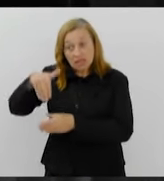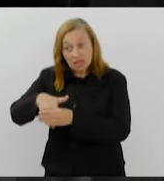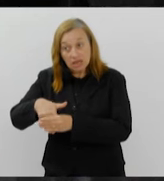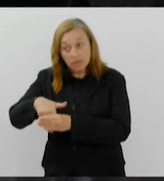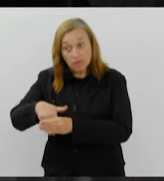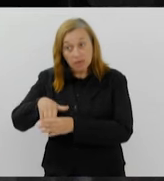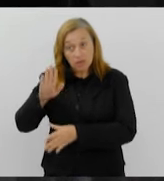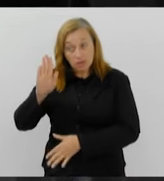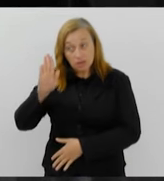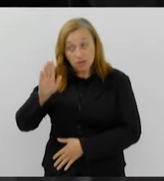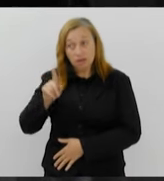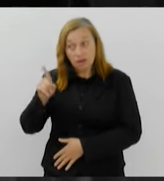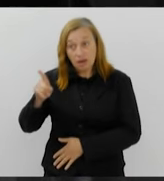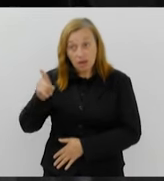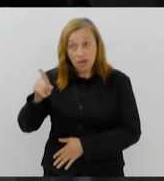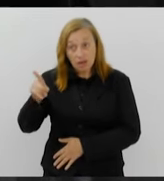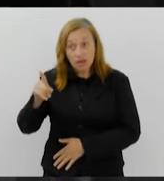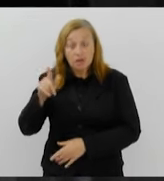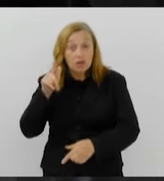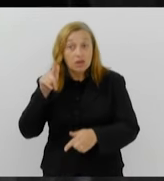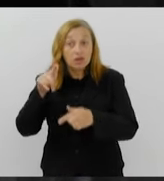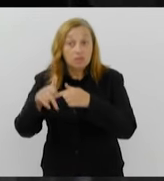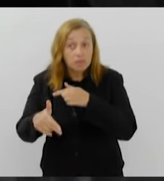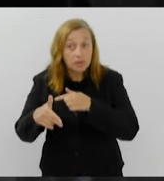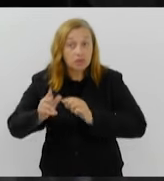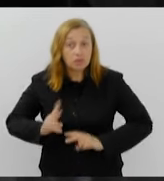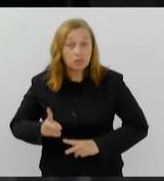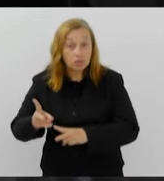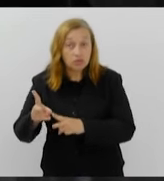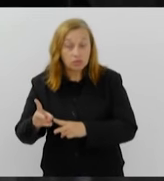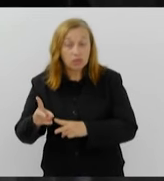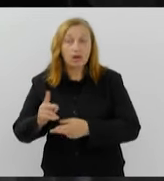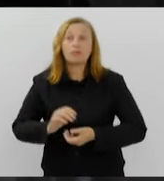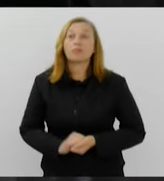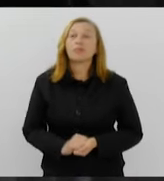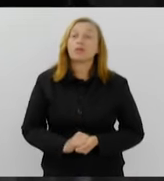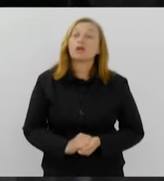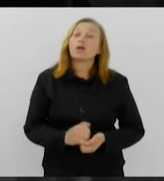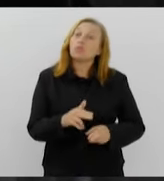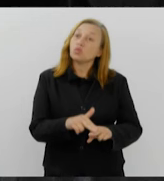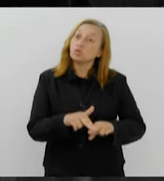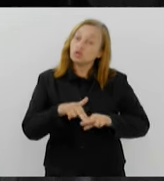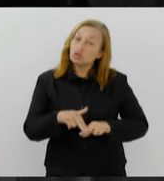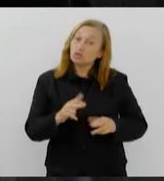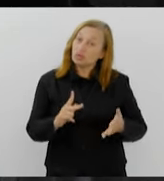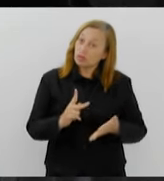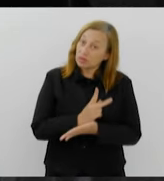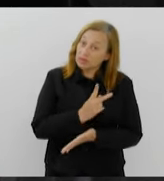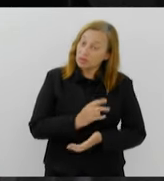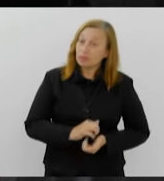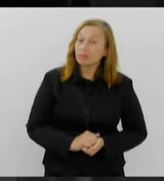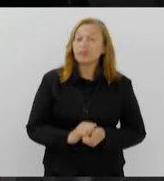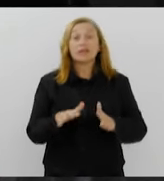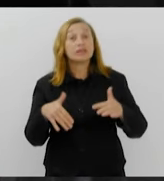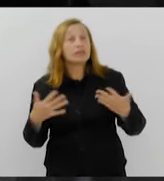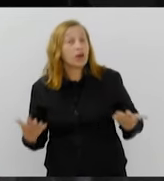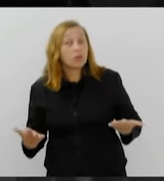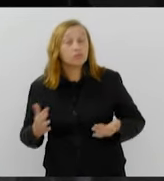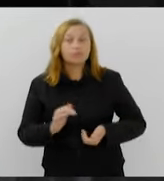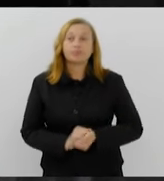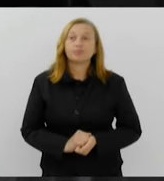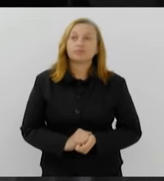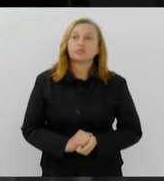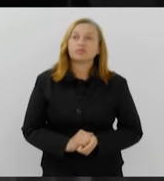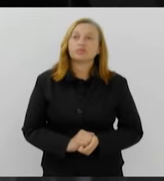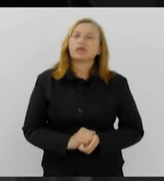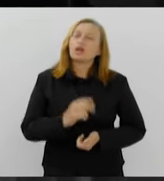local e foi impedido de prosseguir a sua campanha pelo fato ocorrido então eu passo a